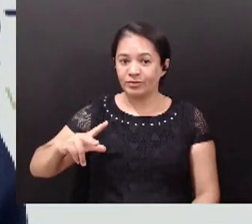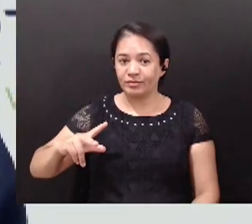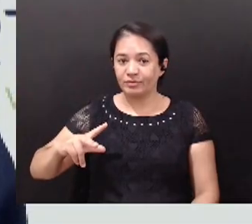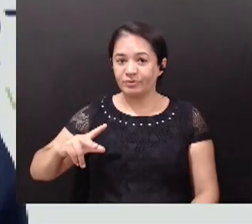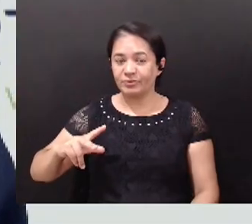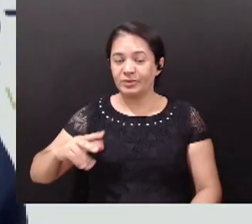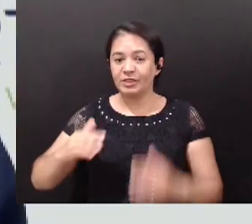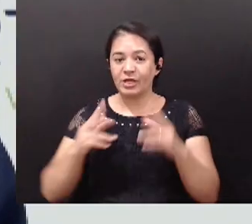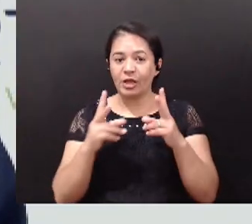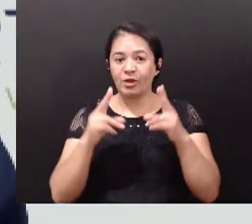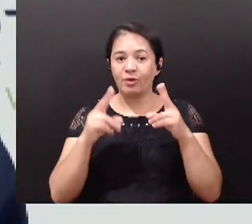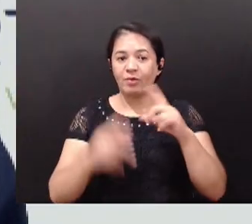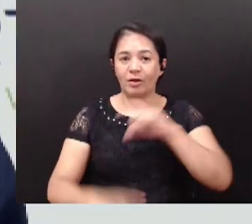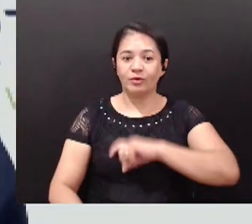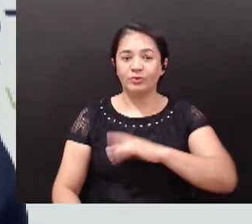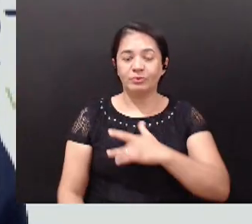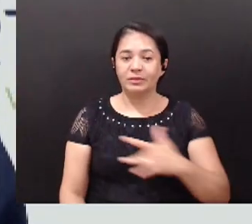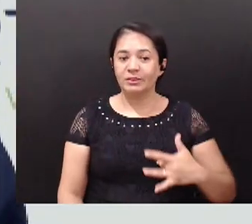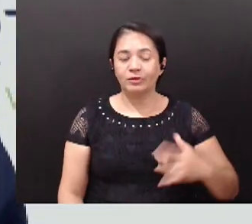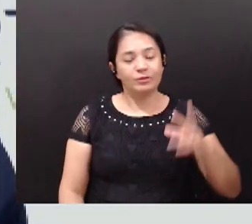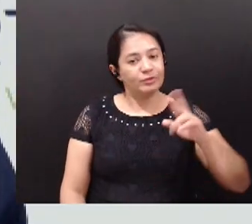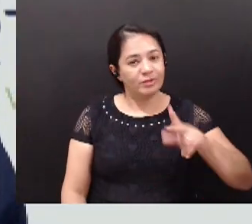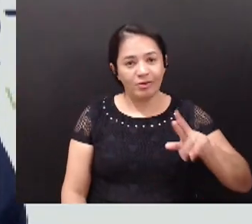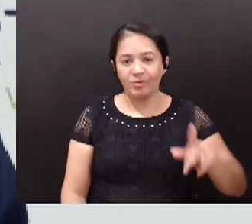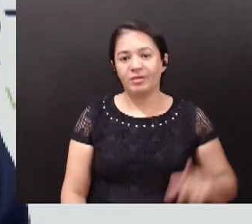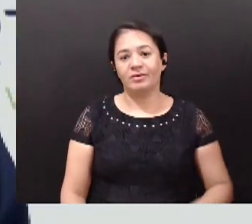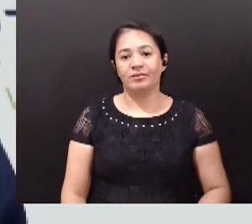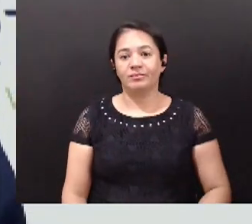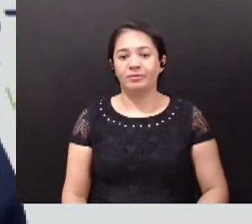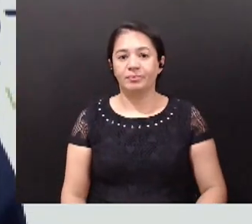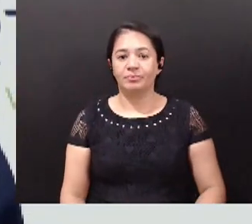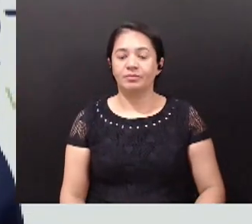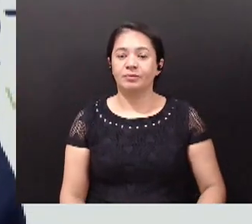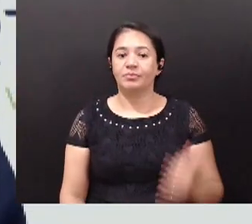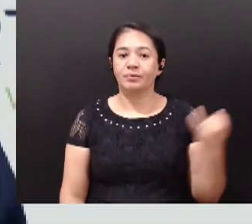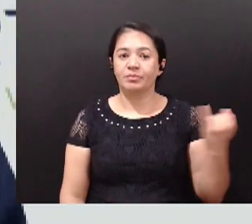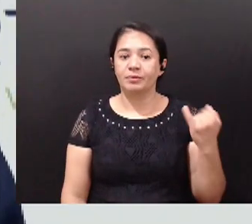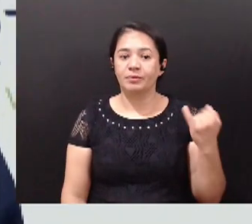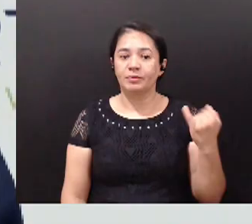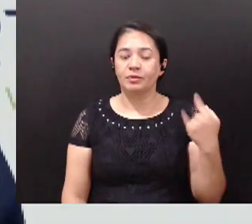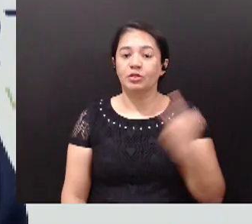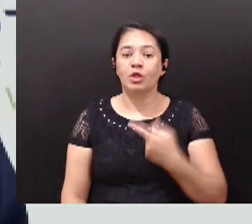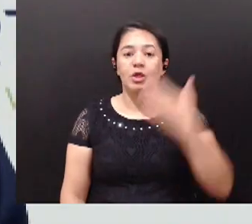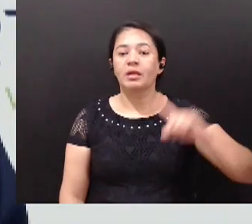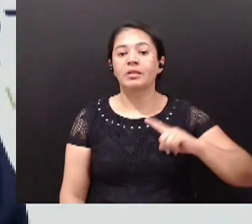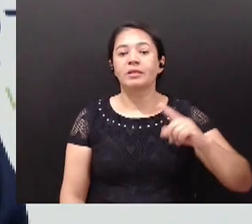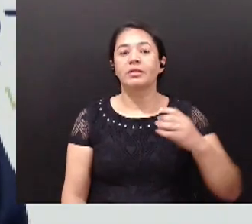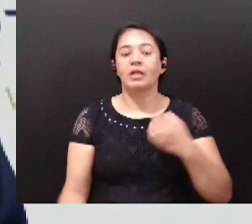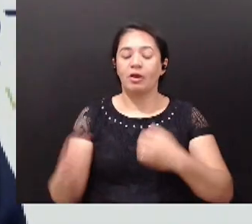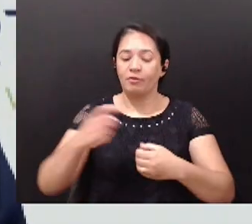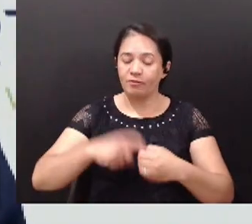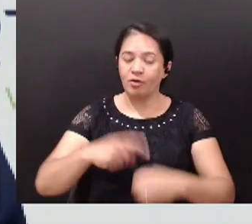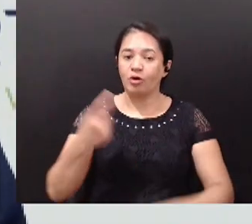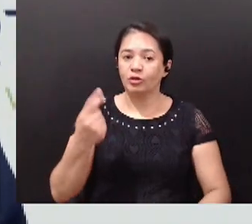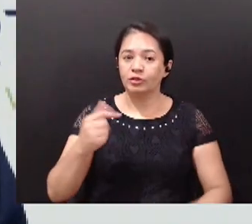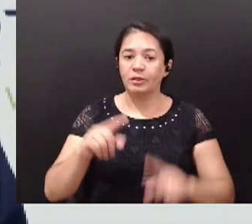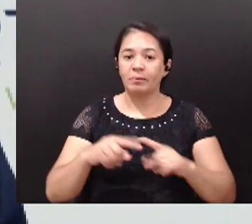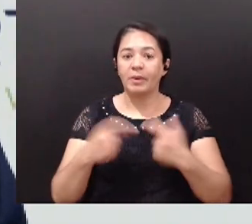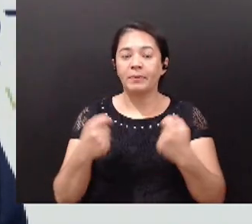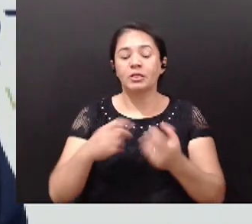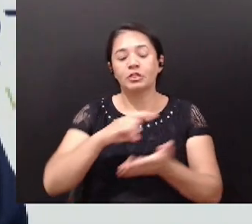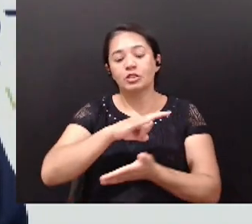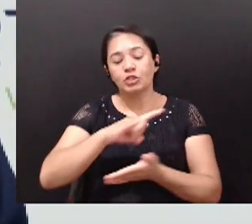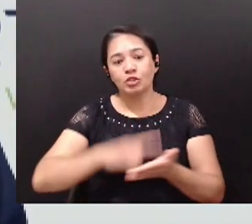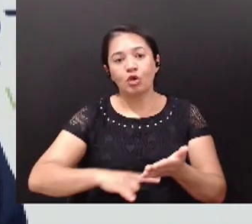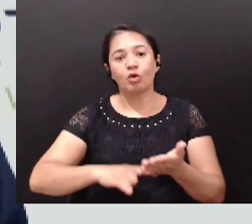com o plano de saúde que você tem contratado. Então, assim, é importante saber, existe o reembolso, é preciso documentar com a